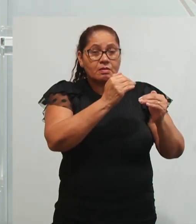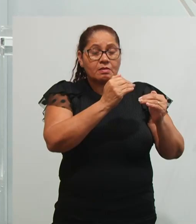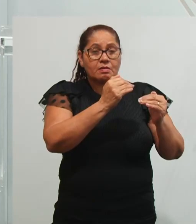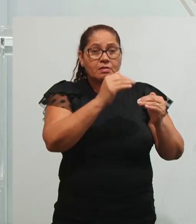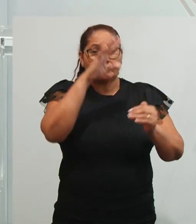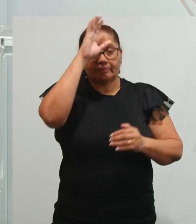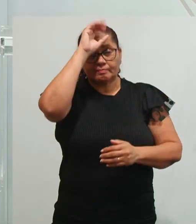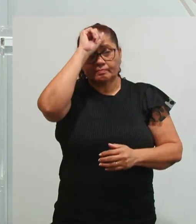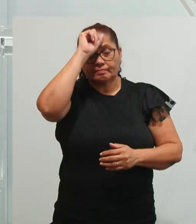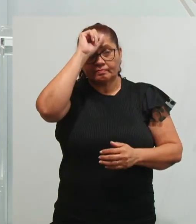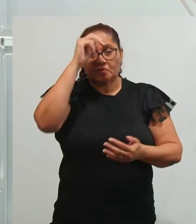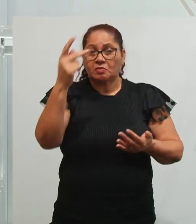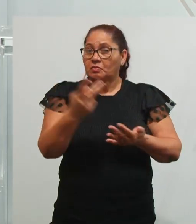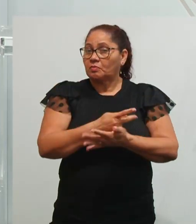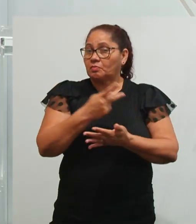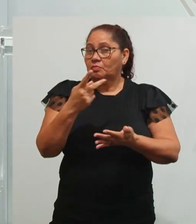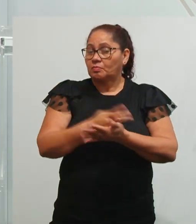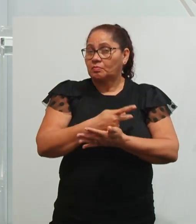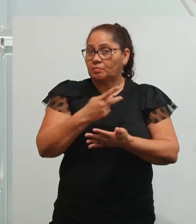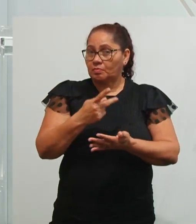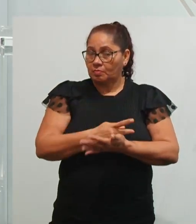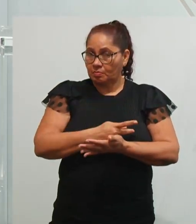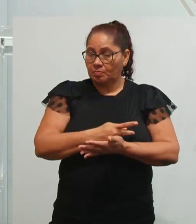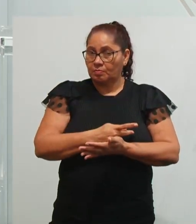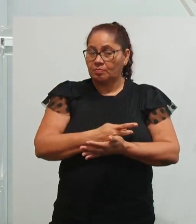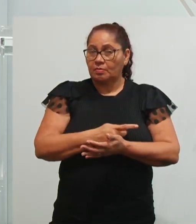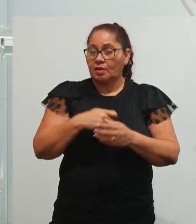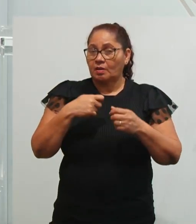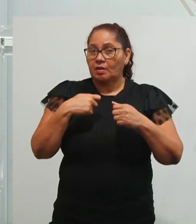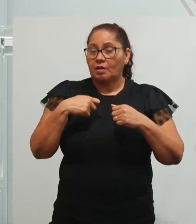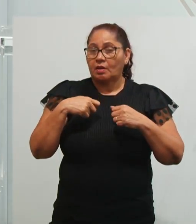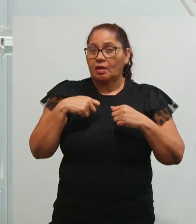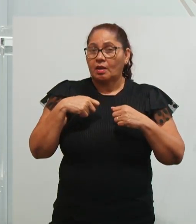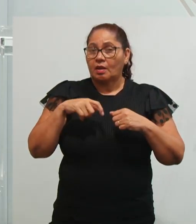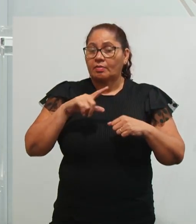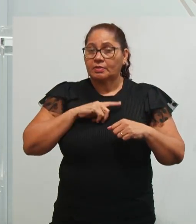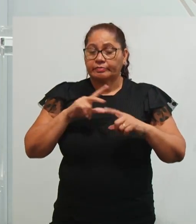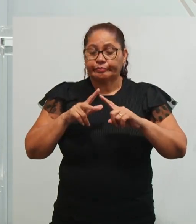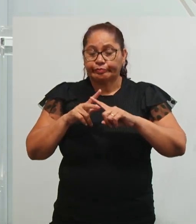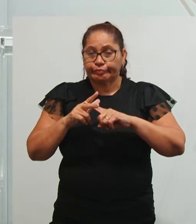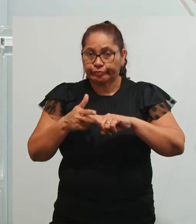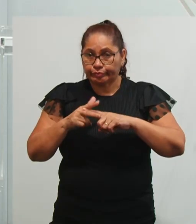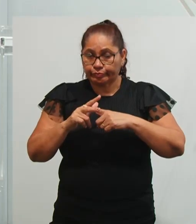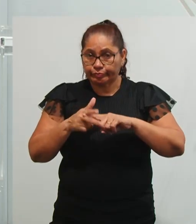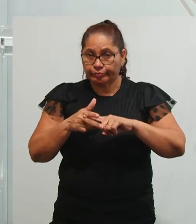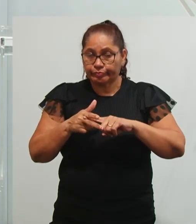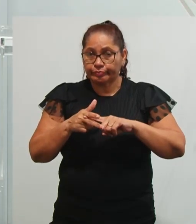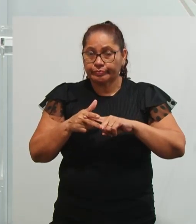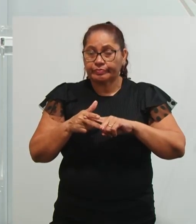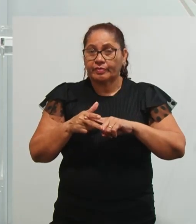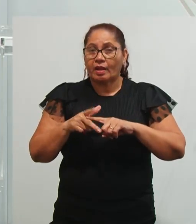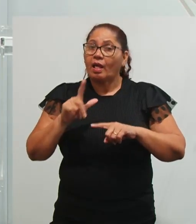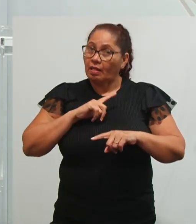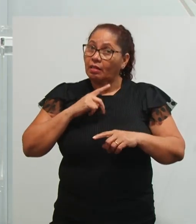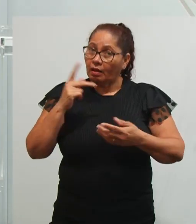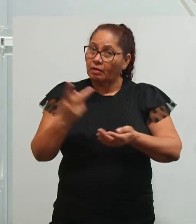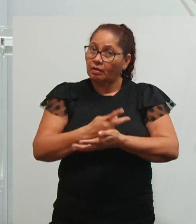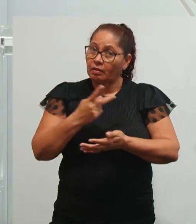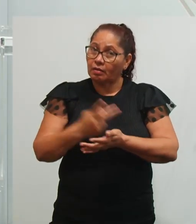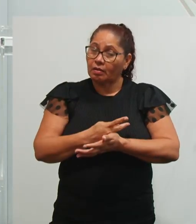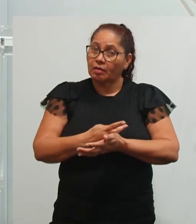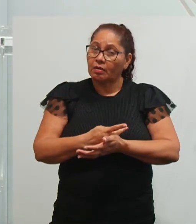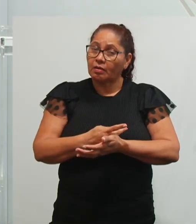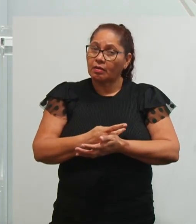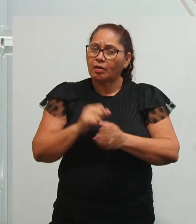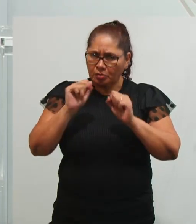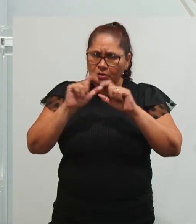e enquanto erro, esse erro ele tem que ser corrigido. Então, professora, existe erro? Claro, eu não estou dizendo que não